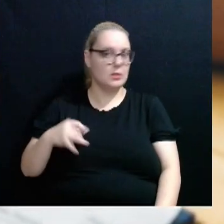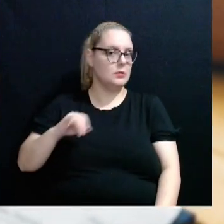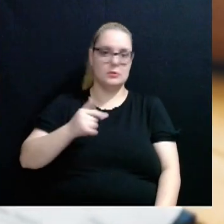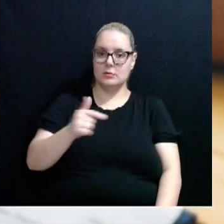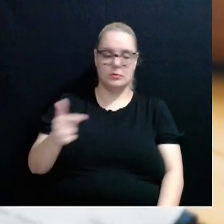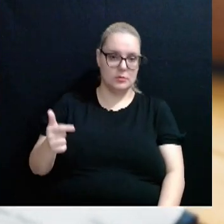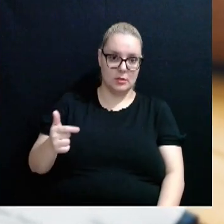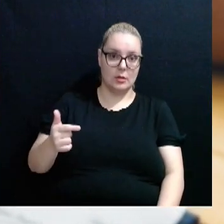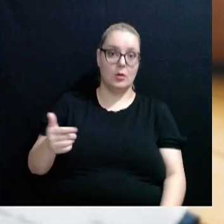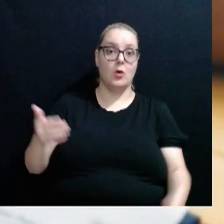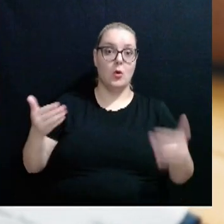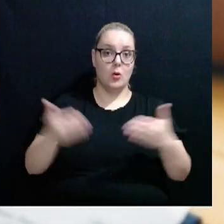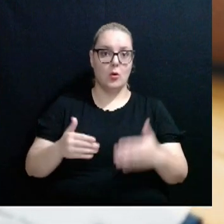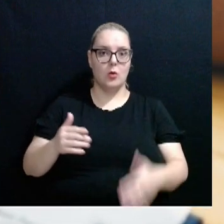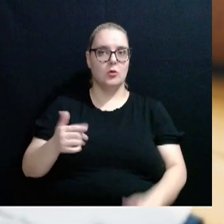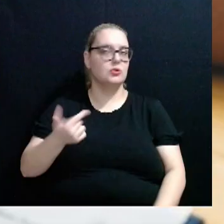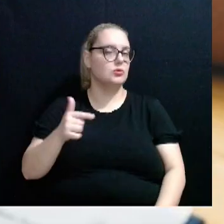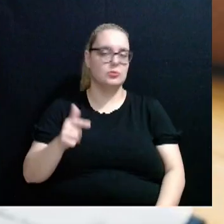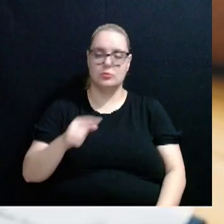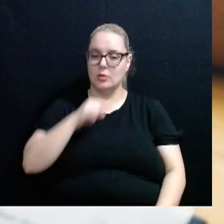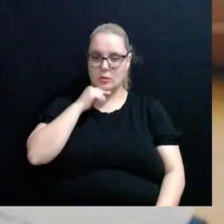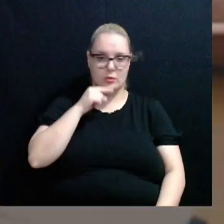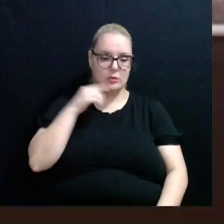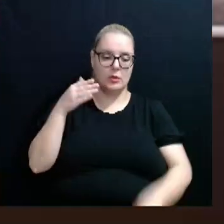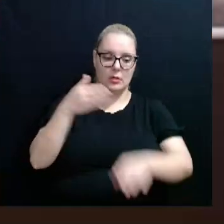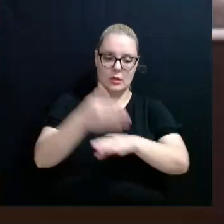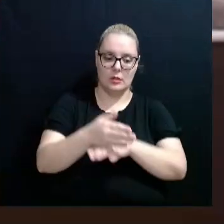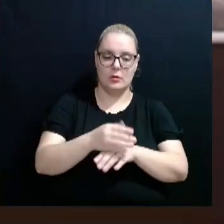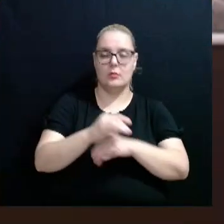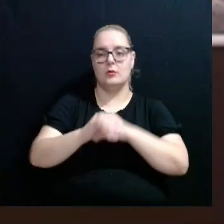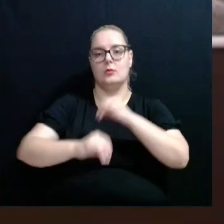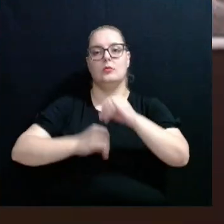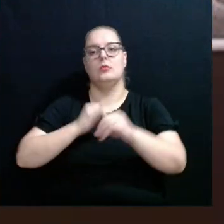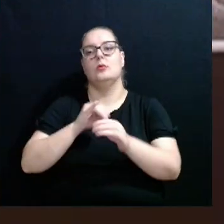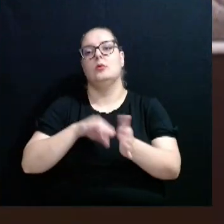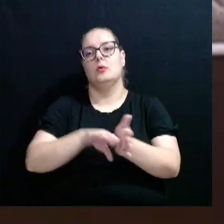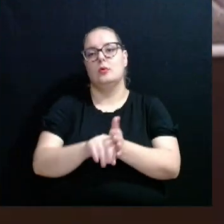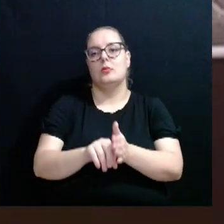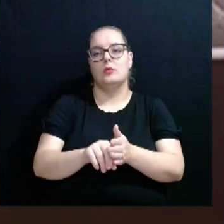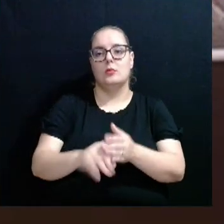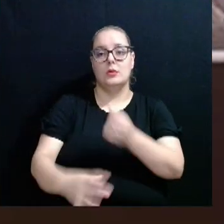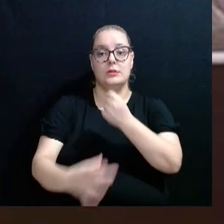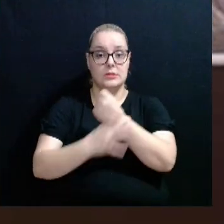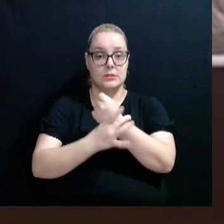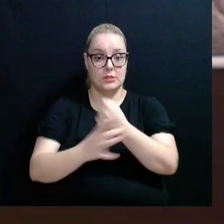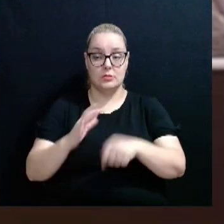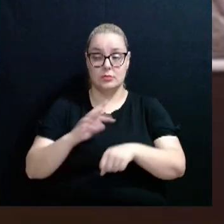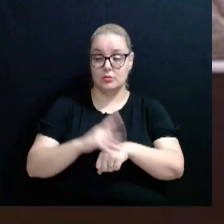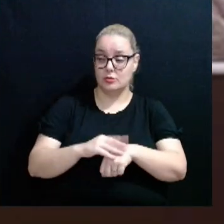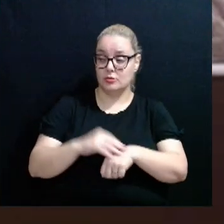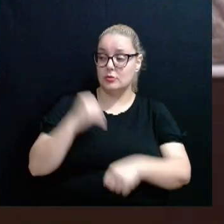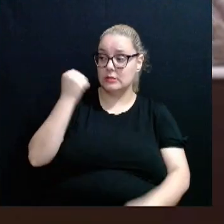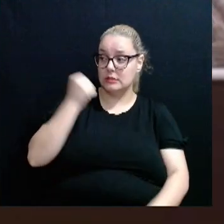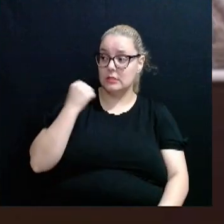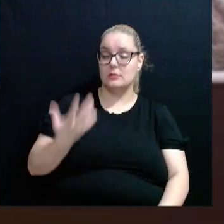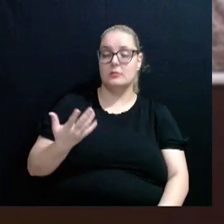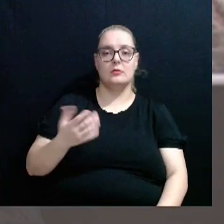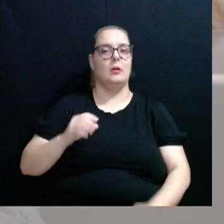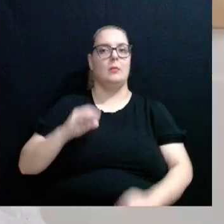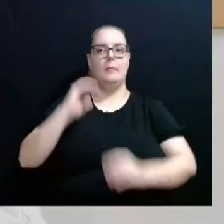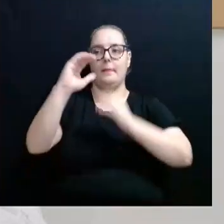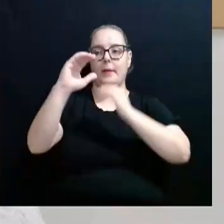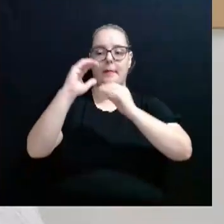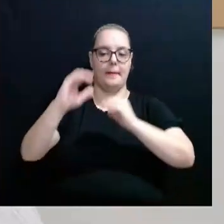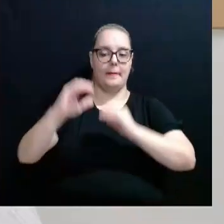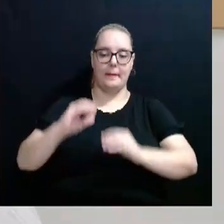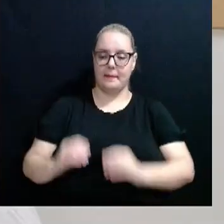sombra de dúvida, é você entrar na internet, no Google, colocar seguro de doenças graves, vão aparecer uma série de